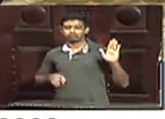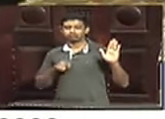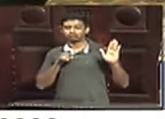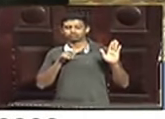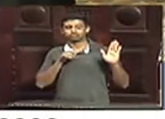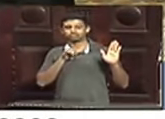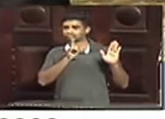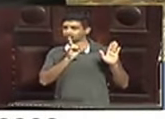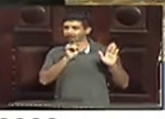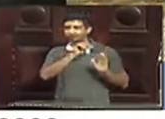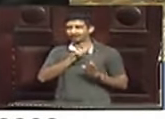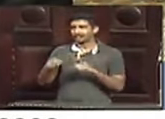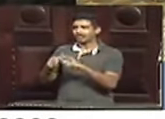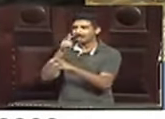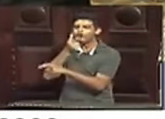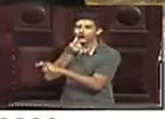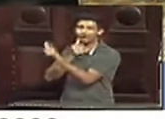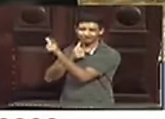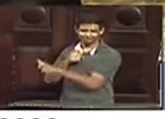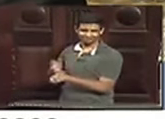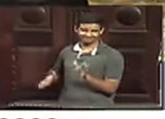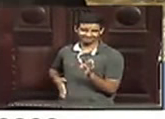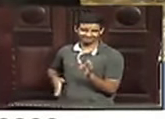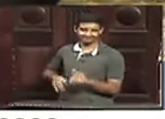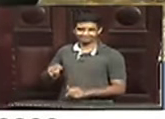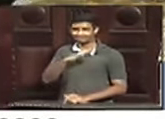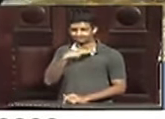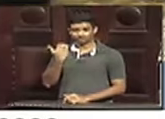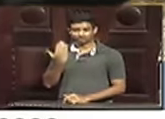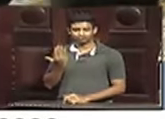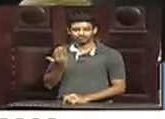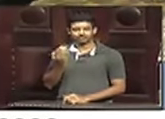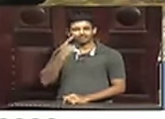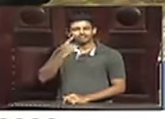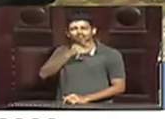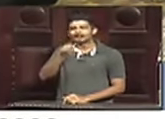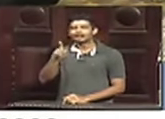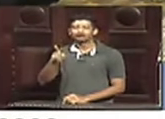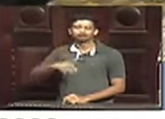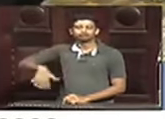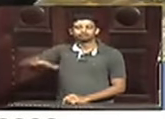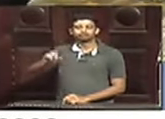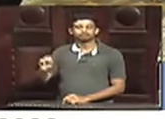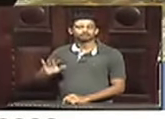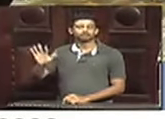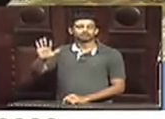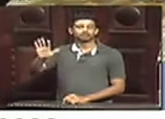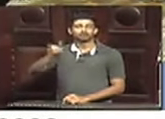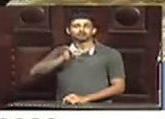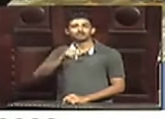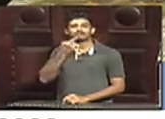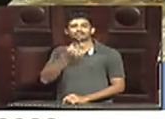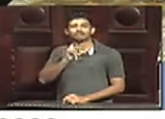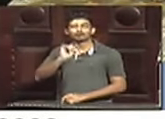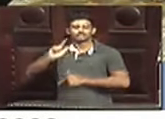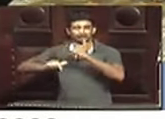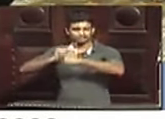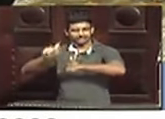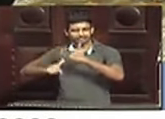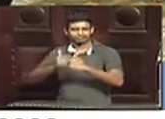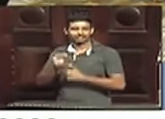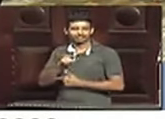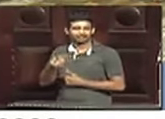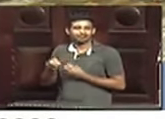morto que, ouvindo a comunidade, diz tratar-se de um trabalhador que estava, inclusive,